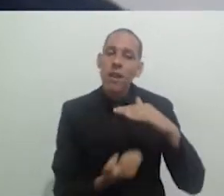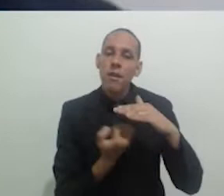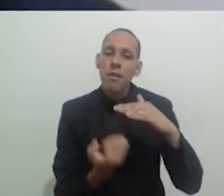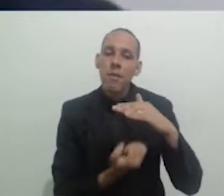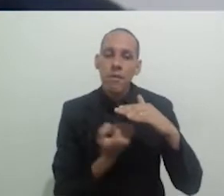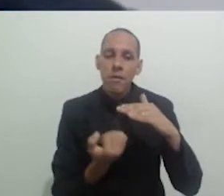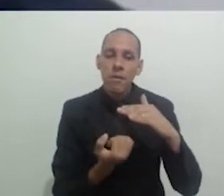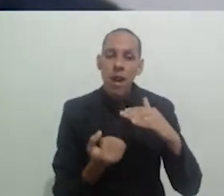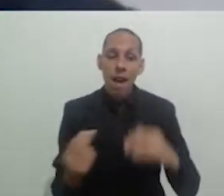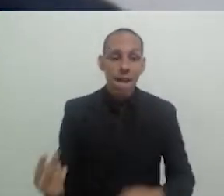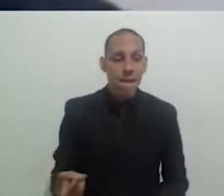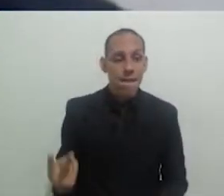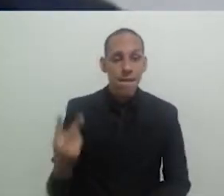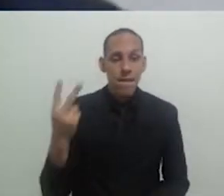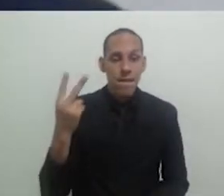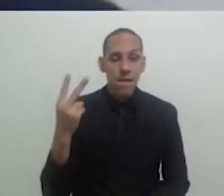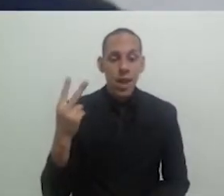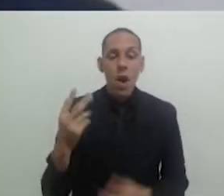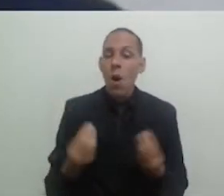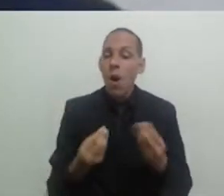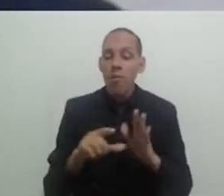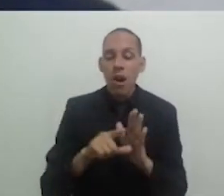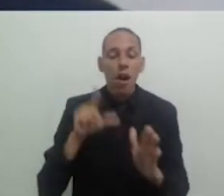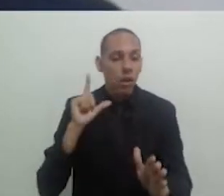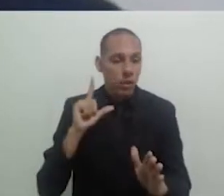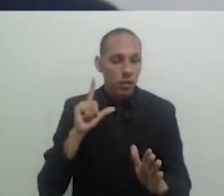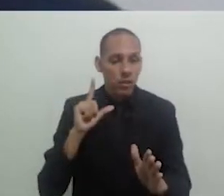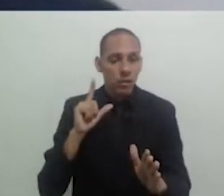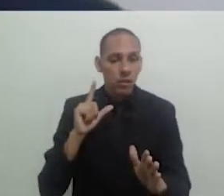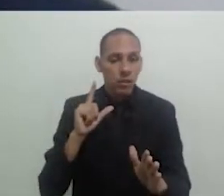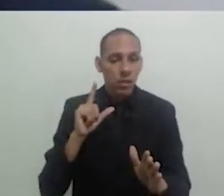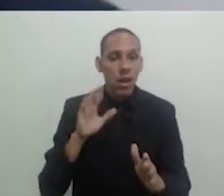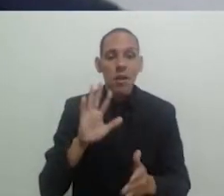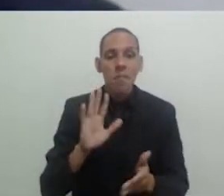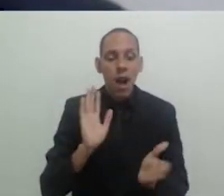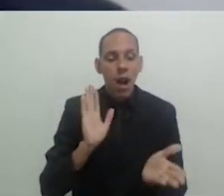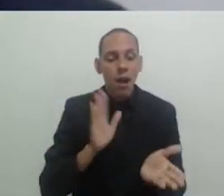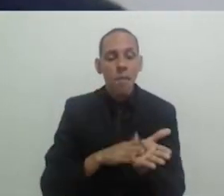valores de forma antecipada, sem a contraprestação do serviço.